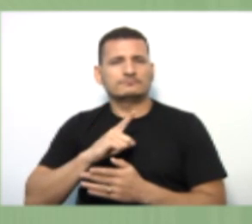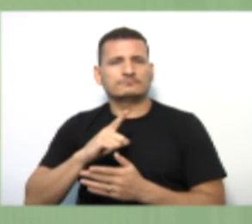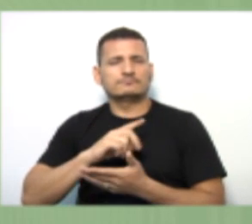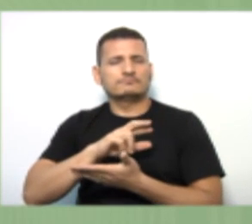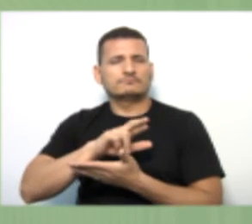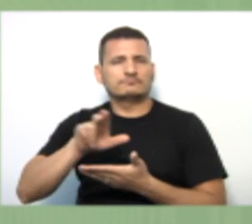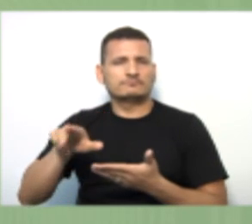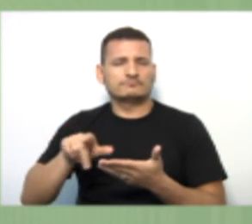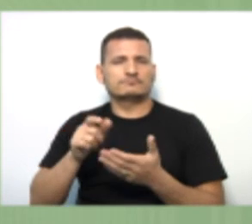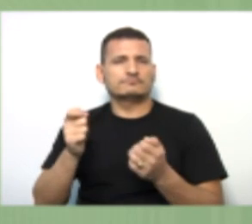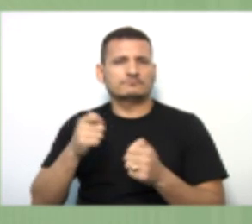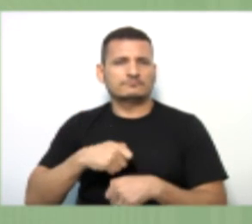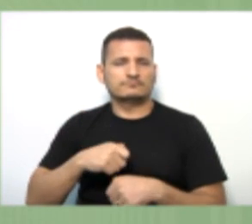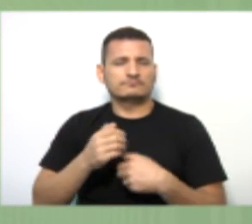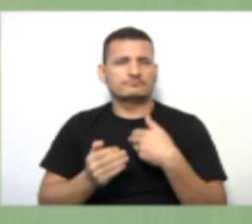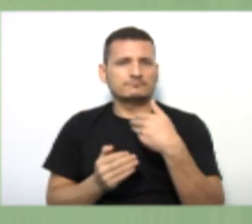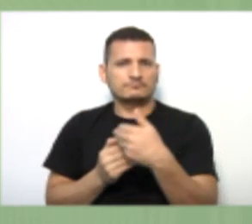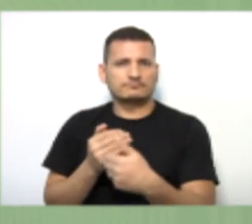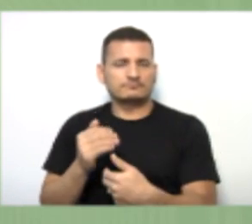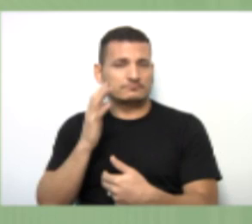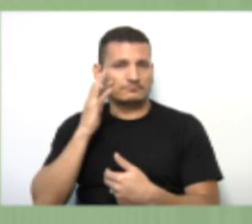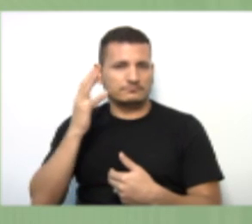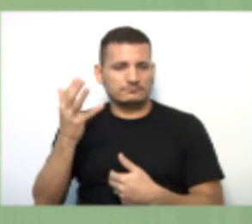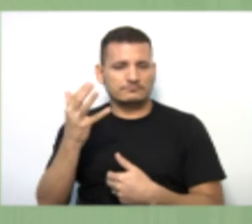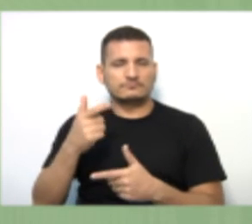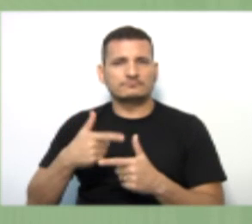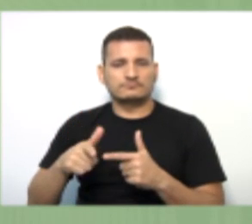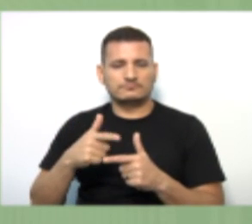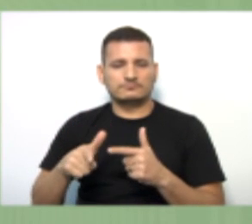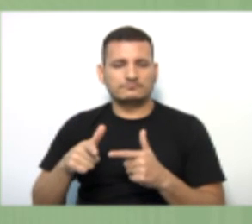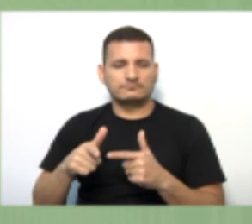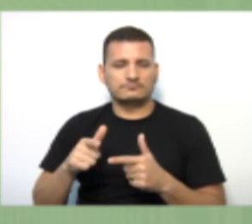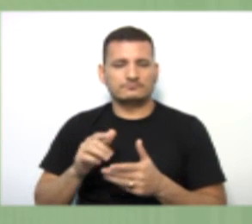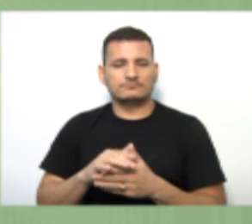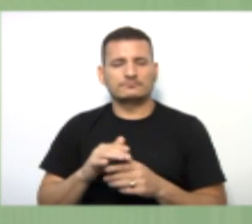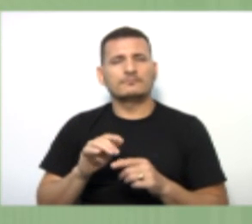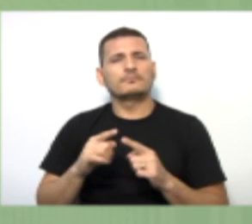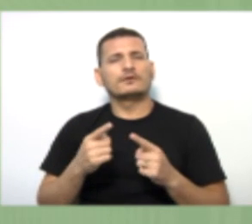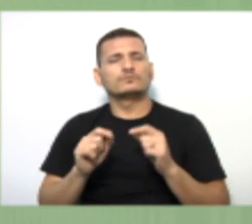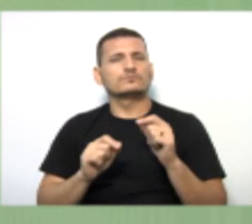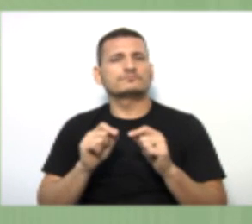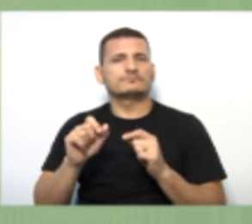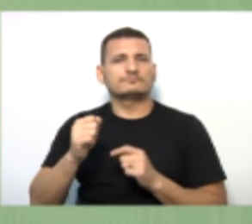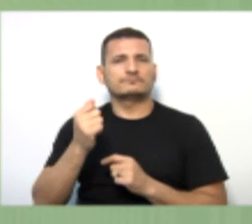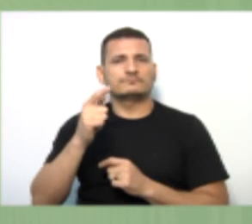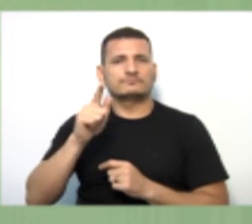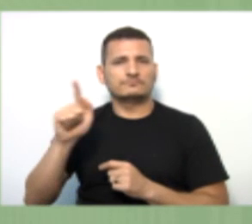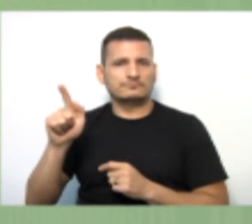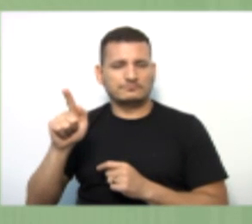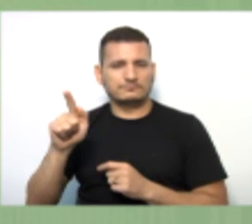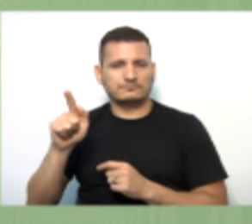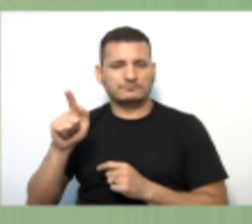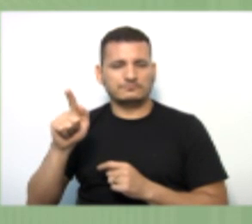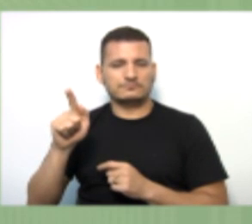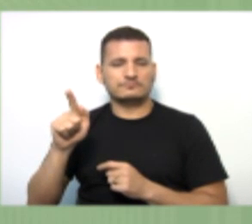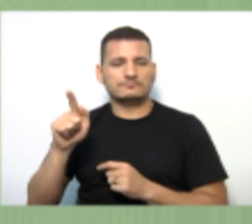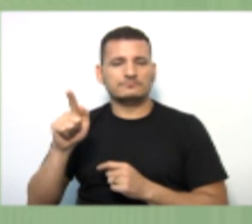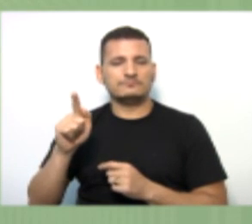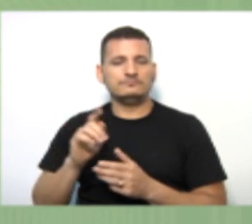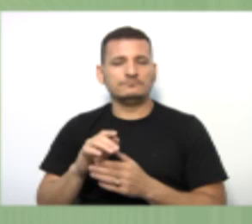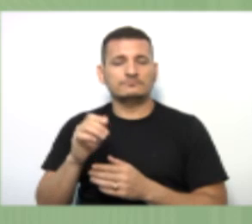várias possíveis sequências de passos para solucionar o problema. Mas o que é esse tal de algoritmo? O que é isso daqui?